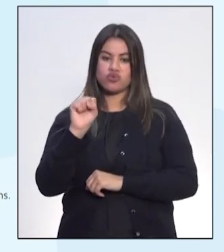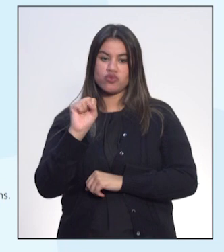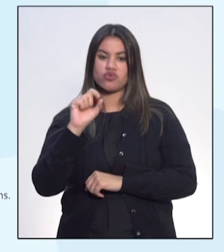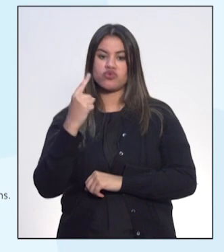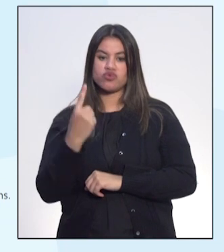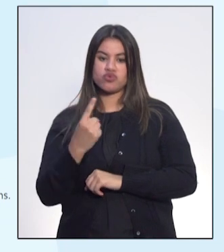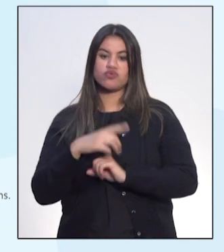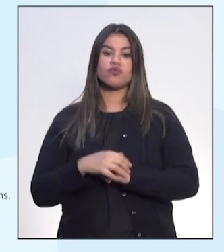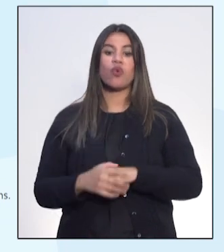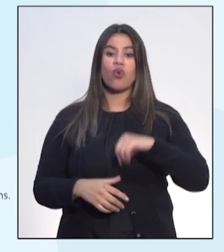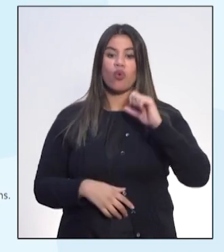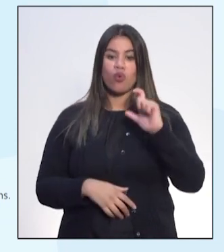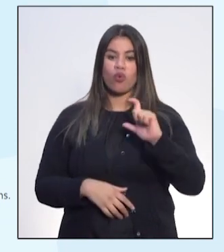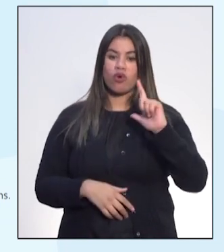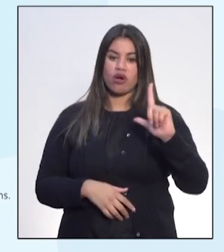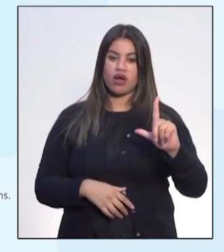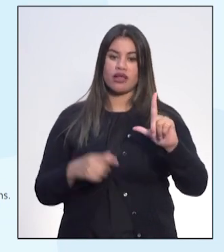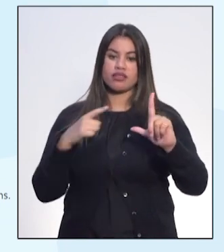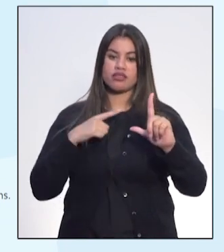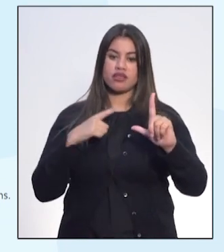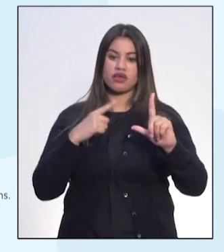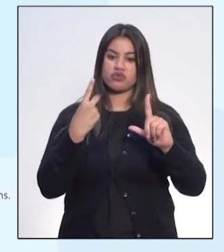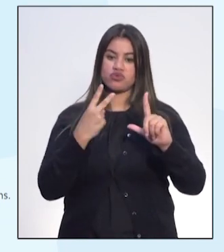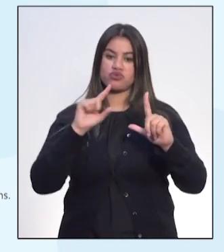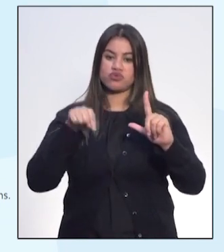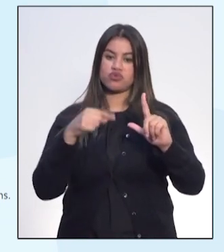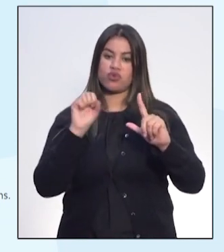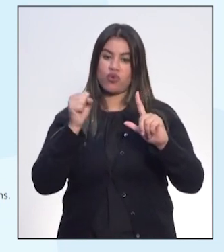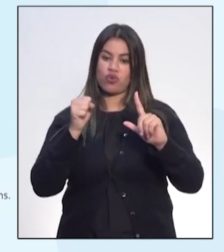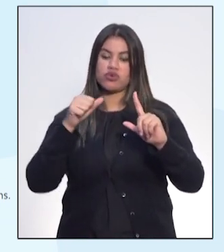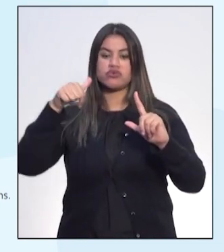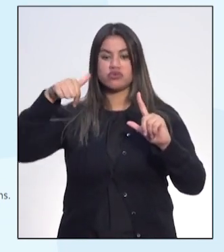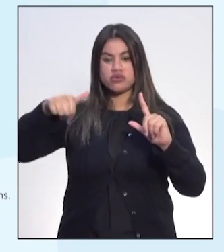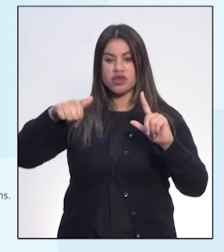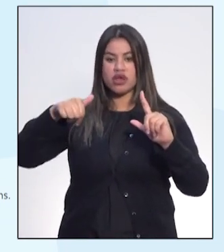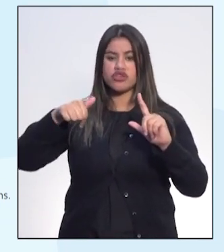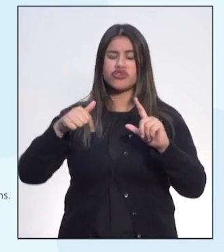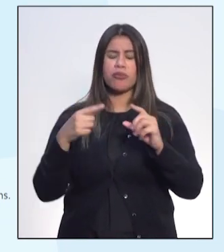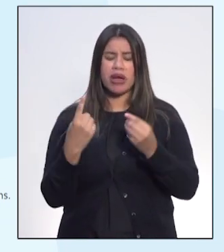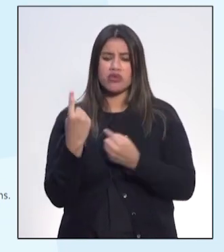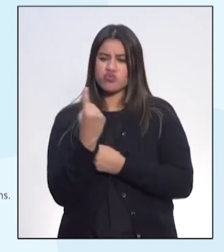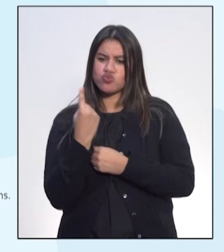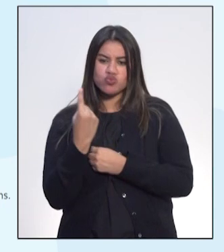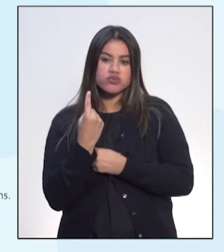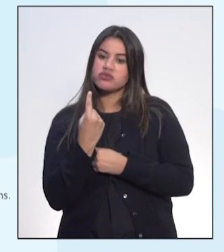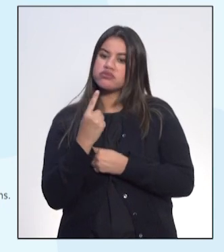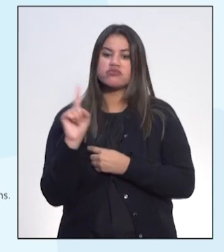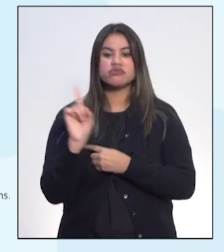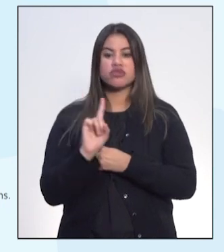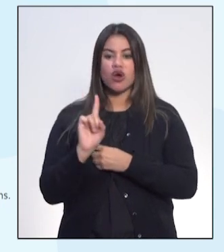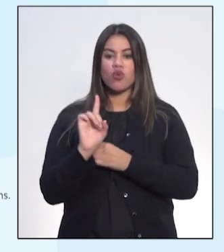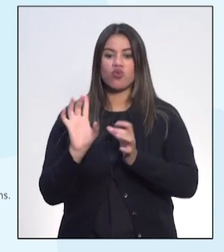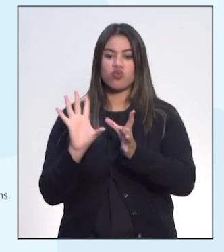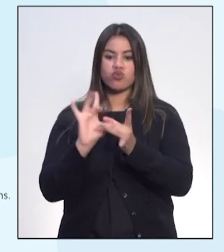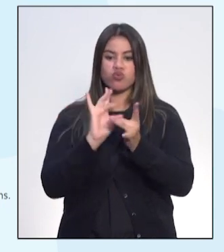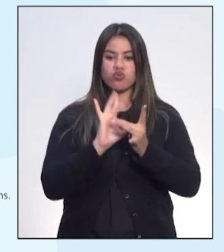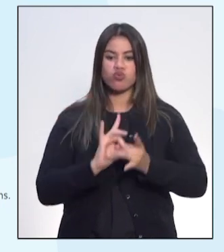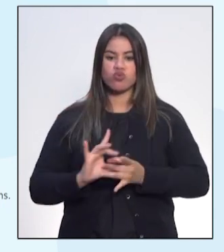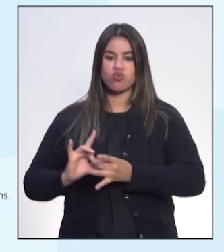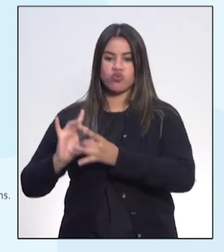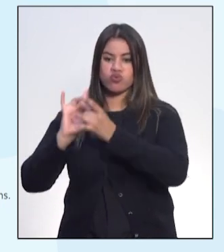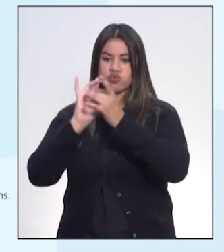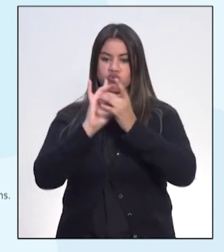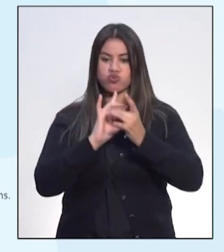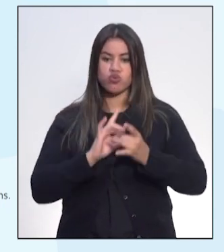e 7 na sua última camada. Só que eles não são encontrados isolados. Eles vão sempre estar